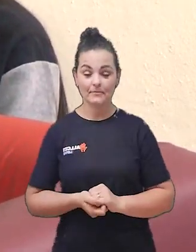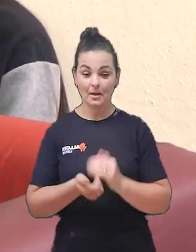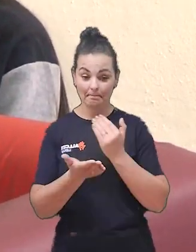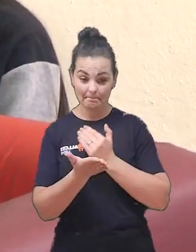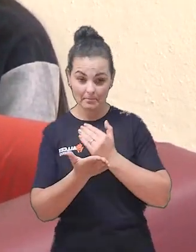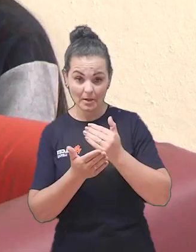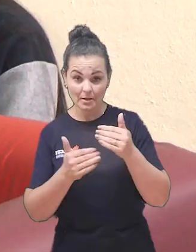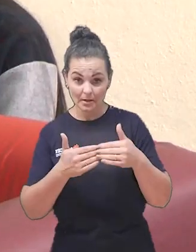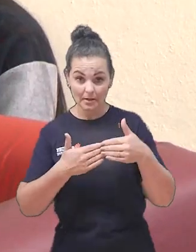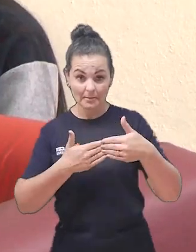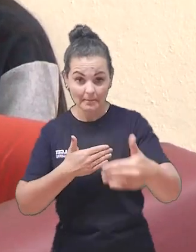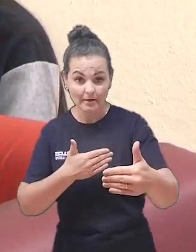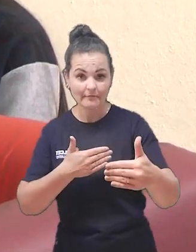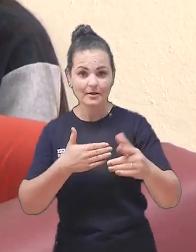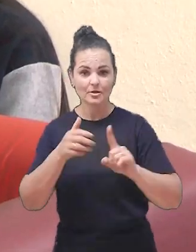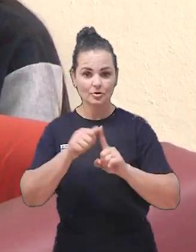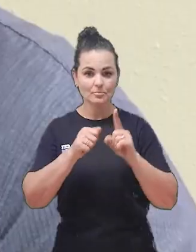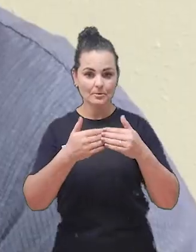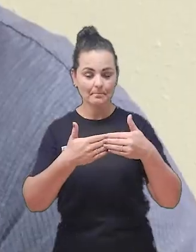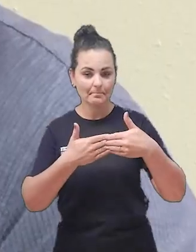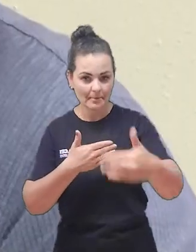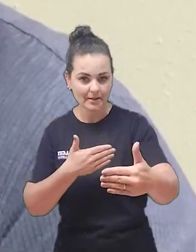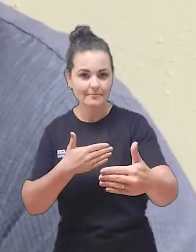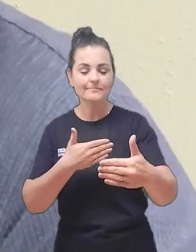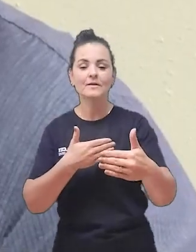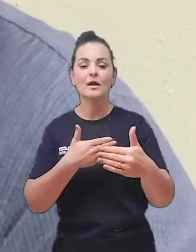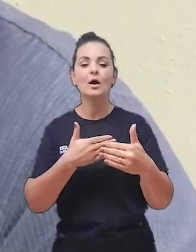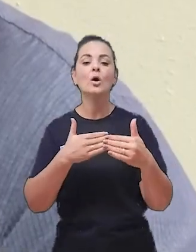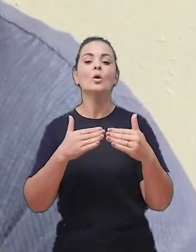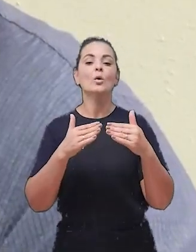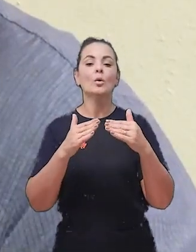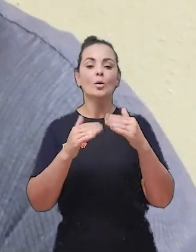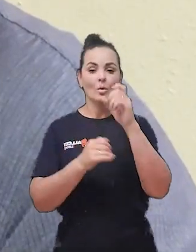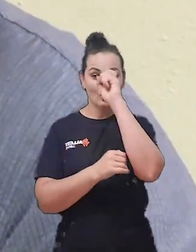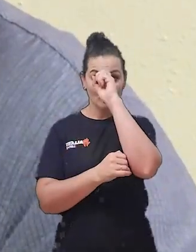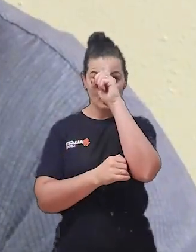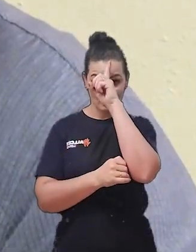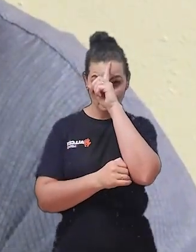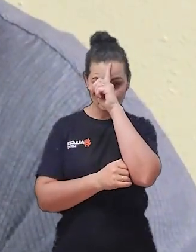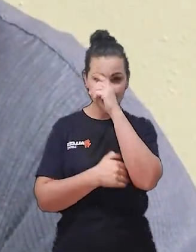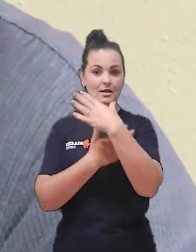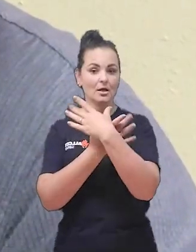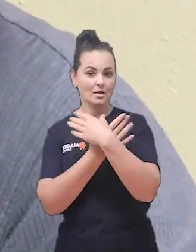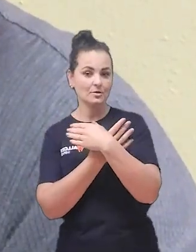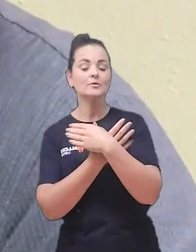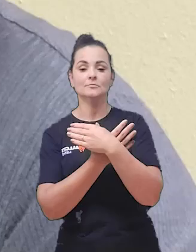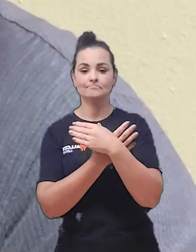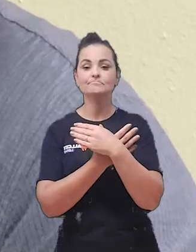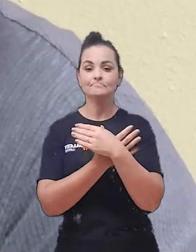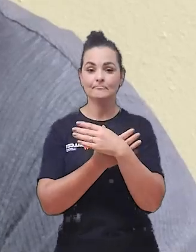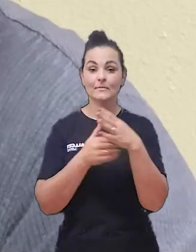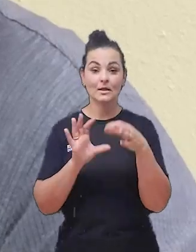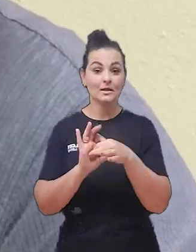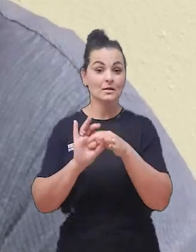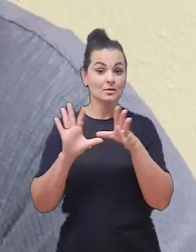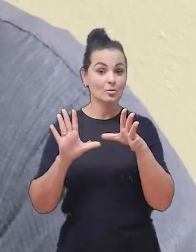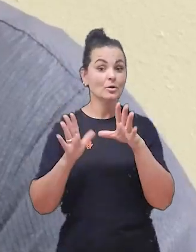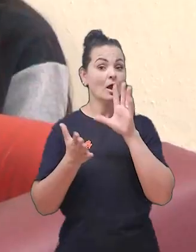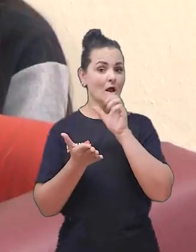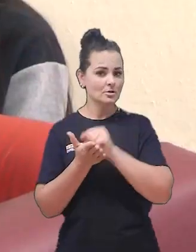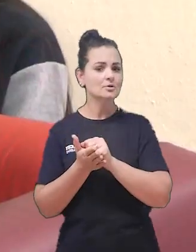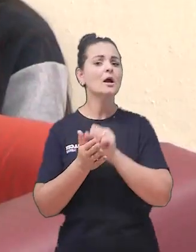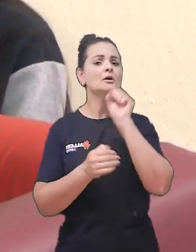desse mês, agora para frente, o Hospital São José está habilitado, os hospitais de Jaraguá do Sul estão